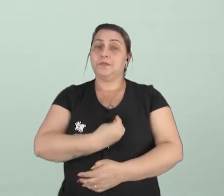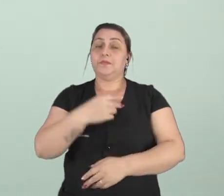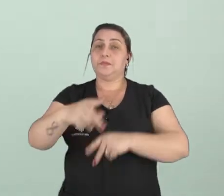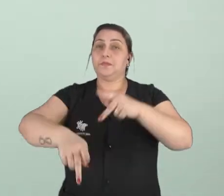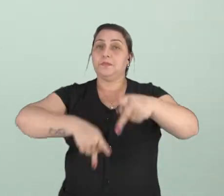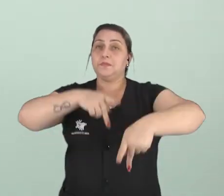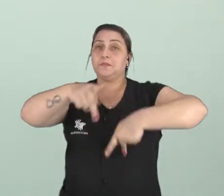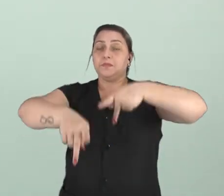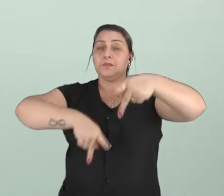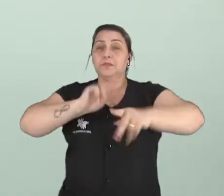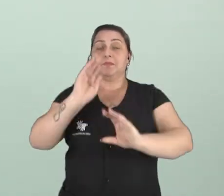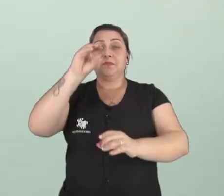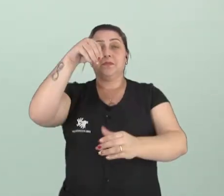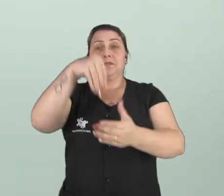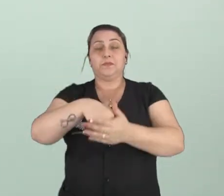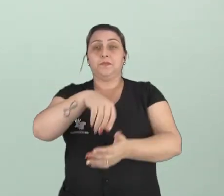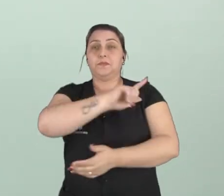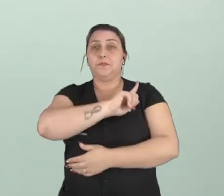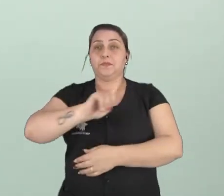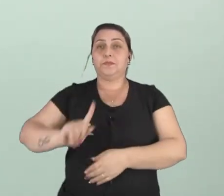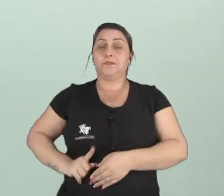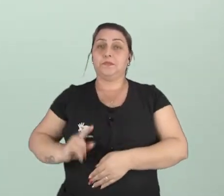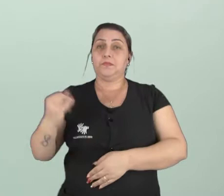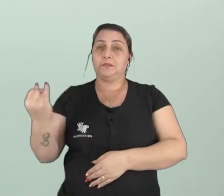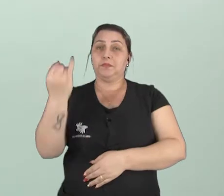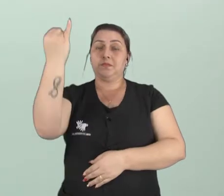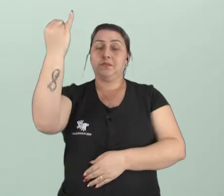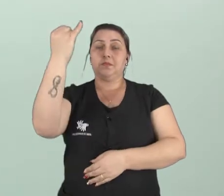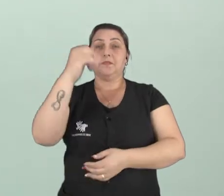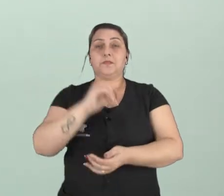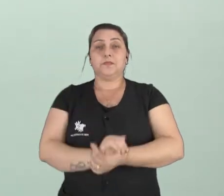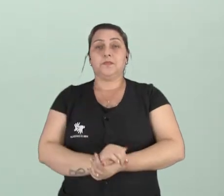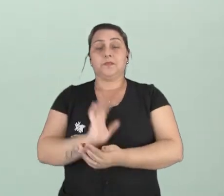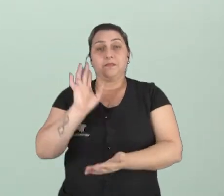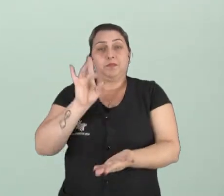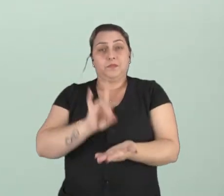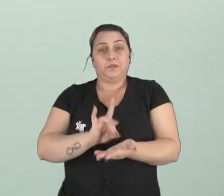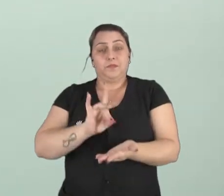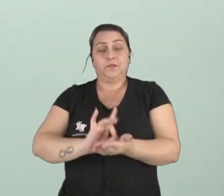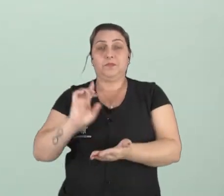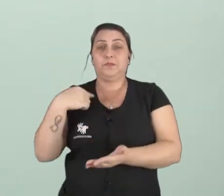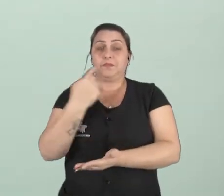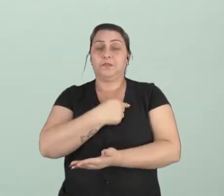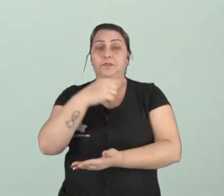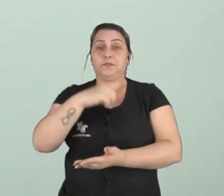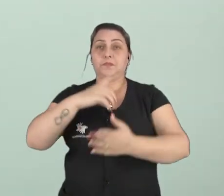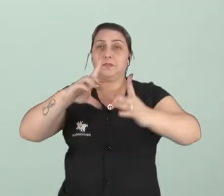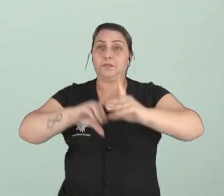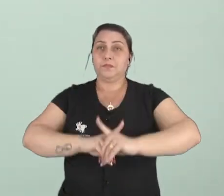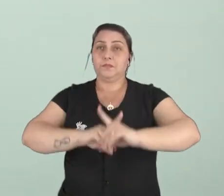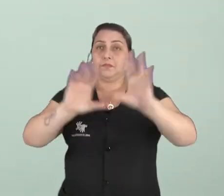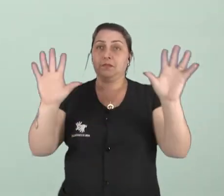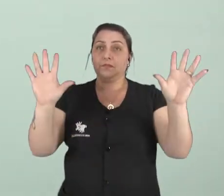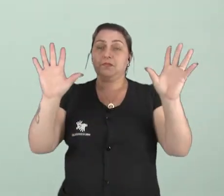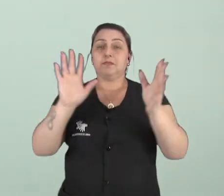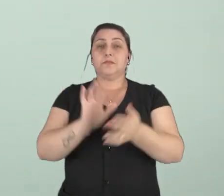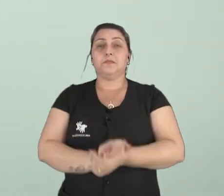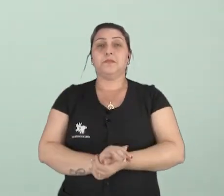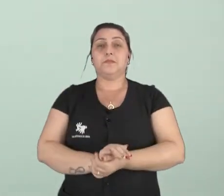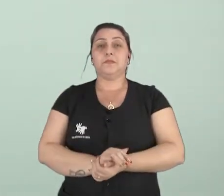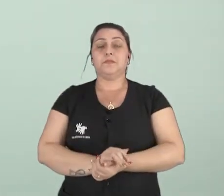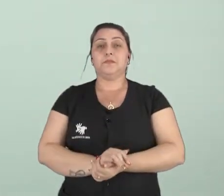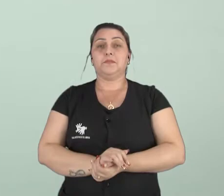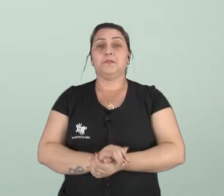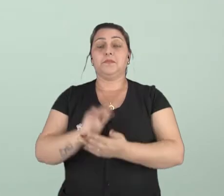da população, né, dentro de um governo, é muito importante para que, de fato, a gente tenha a democracia. Pessoal, então